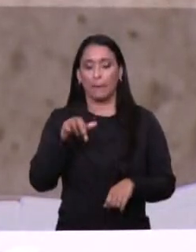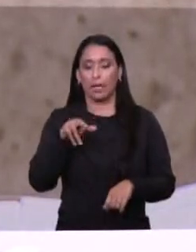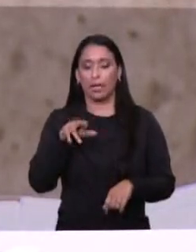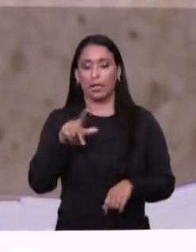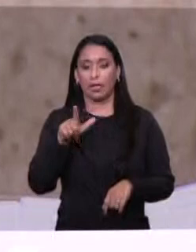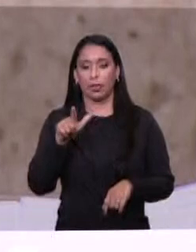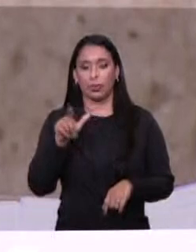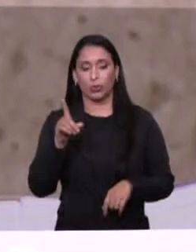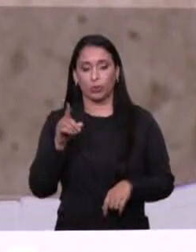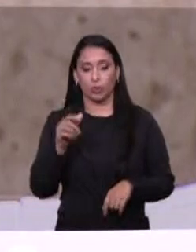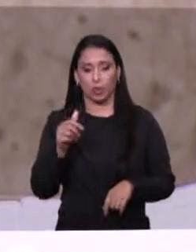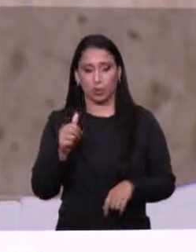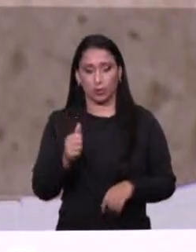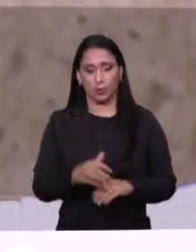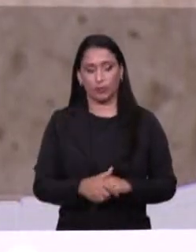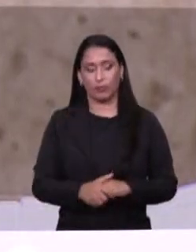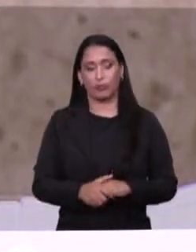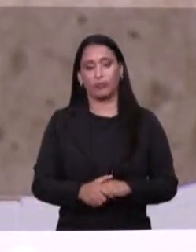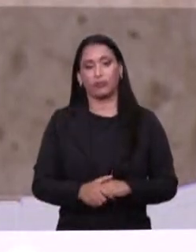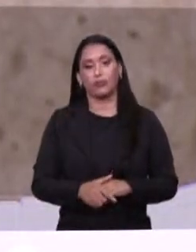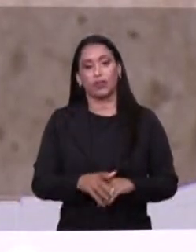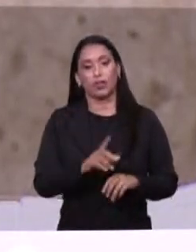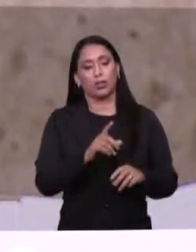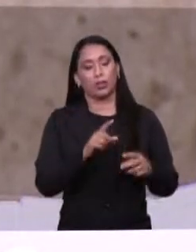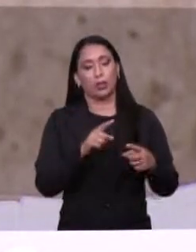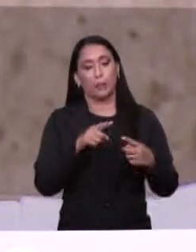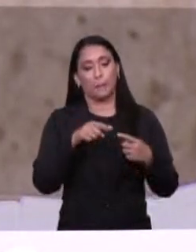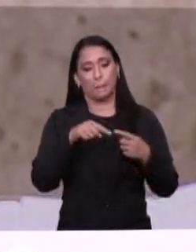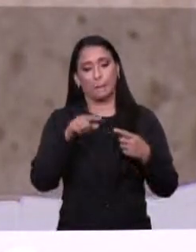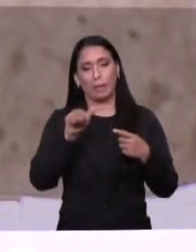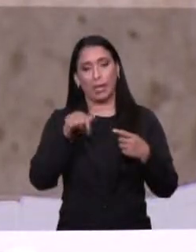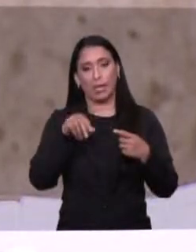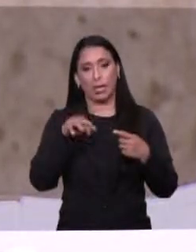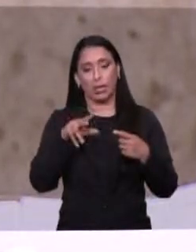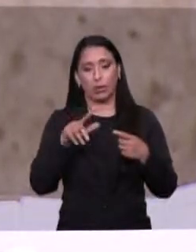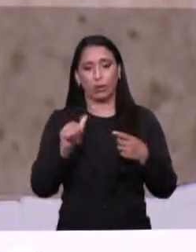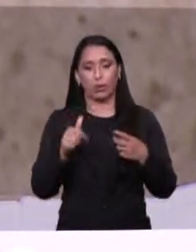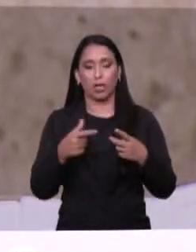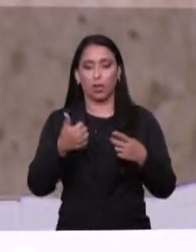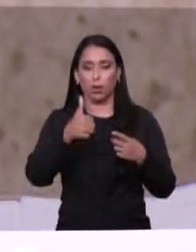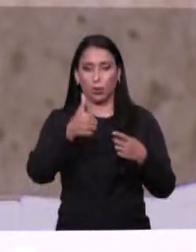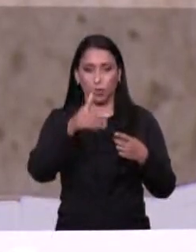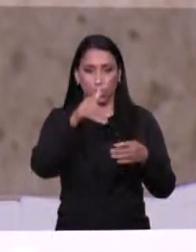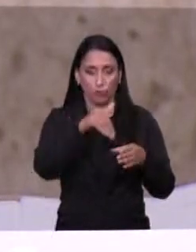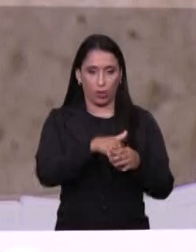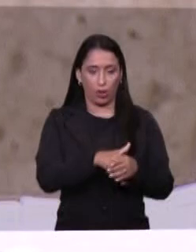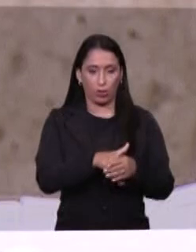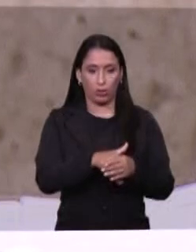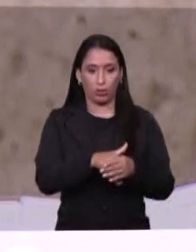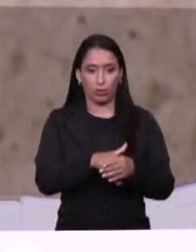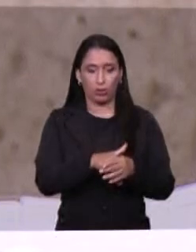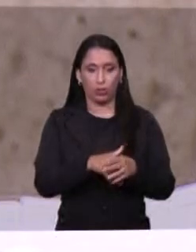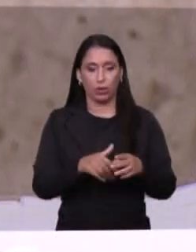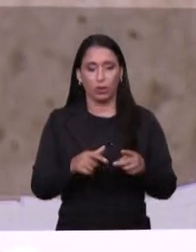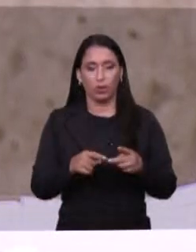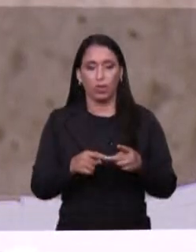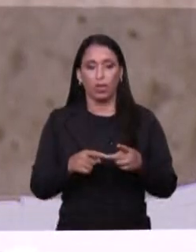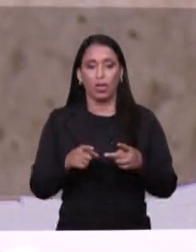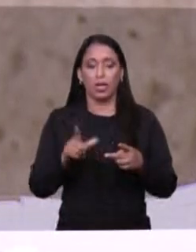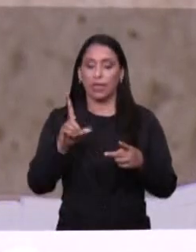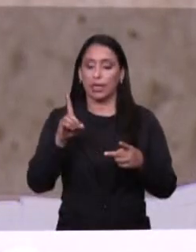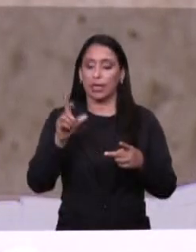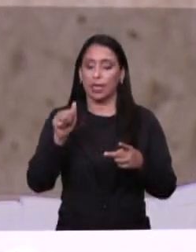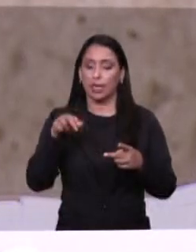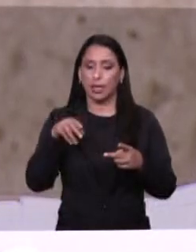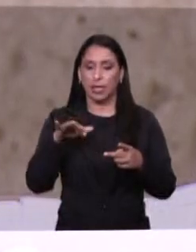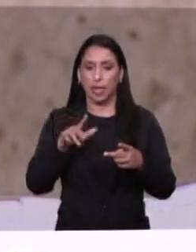Silveira. Então, temos a doutora Marilda de Paula Silveira com 11 votos, a doutora Daniela